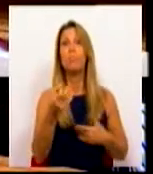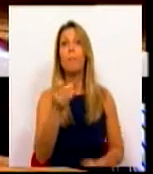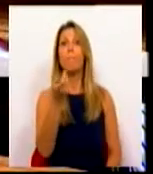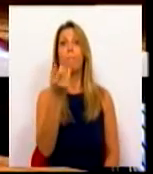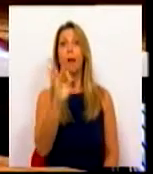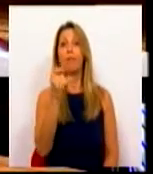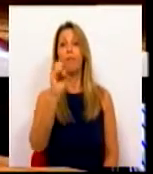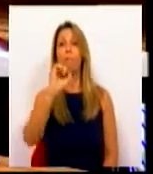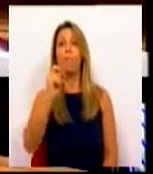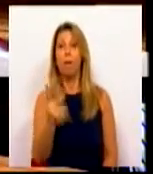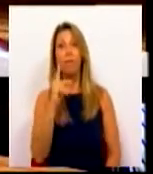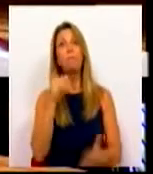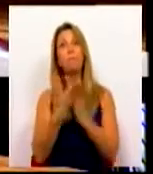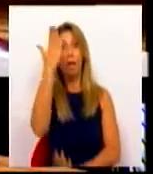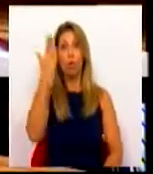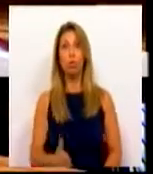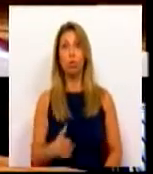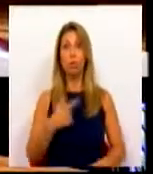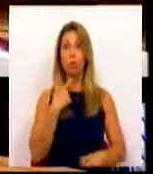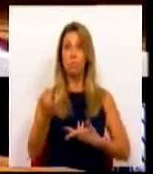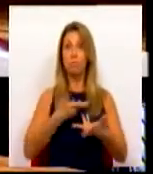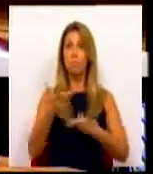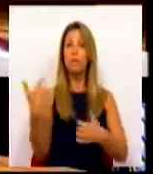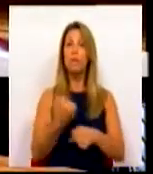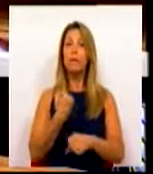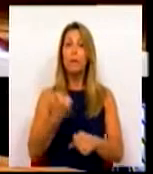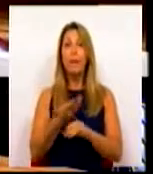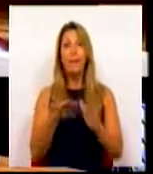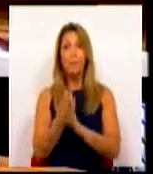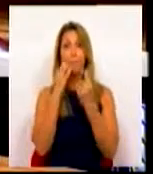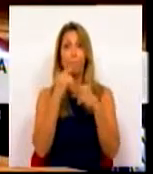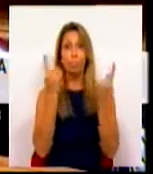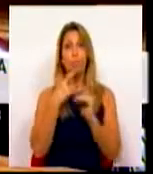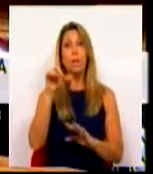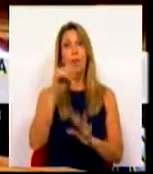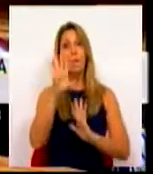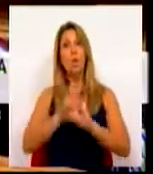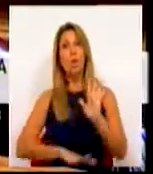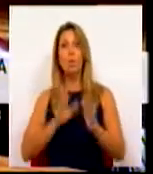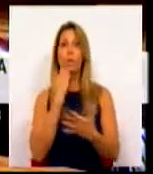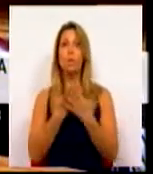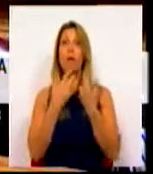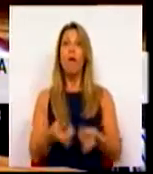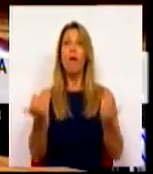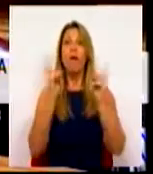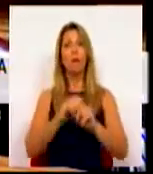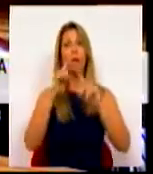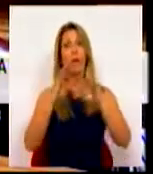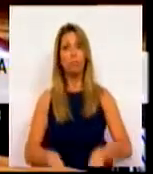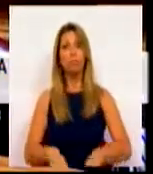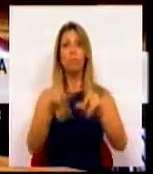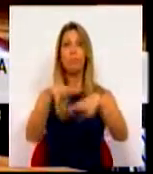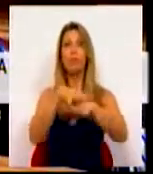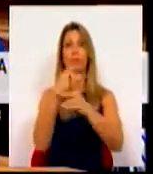estruturantes para repor a justiça nas relações de emprego público e nas condições para conseguirmos reconstruir uma administração